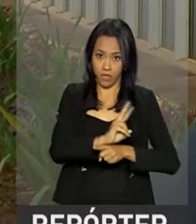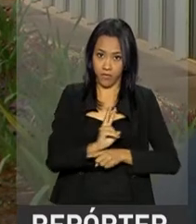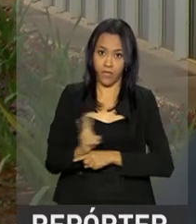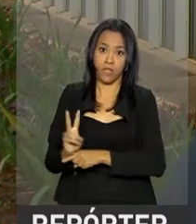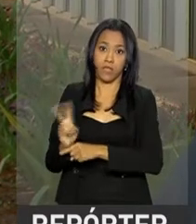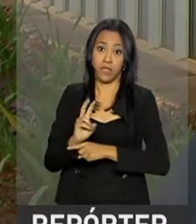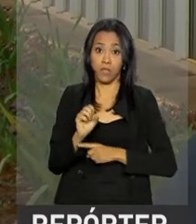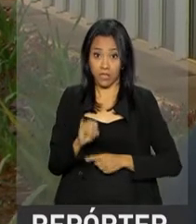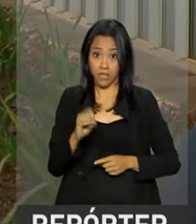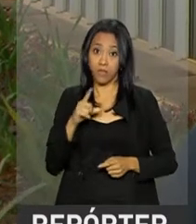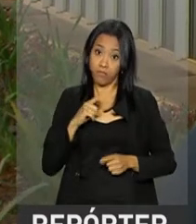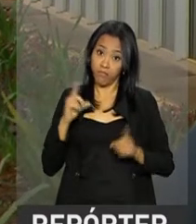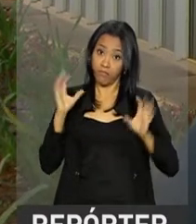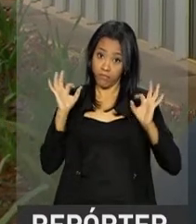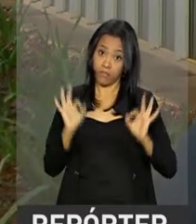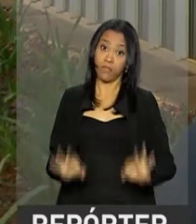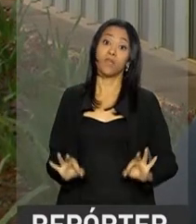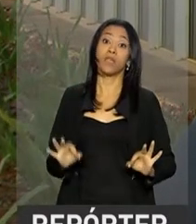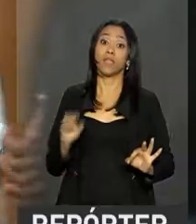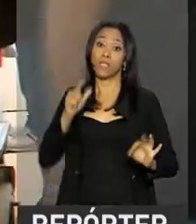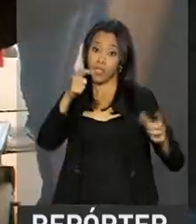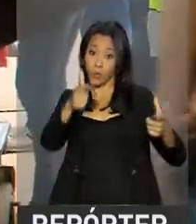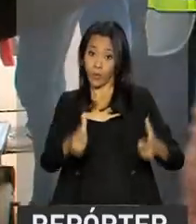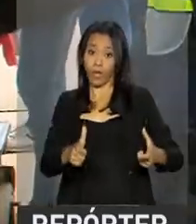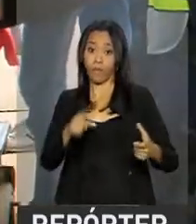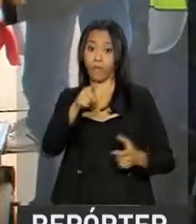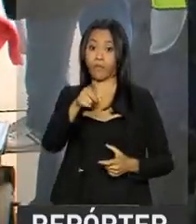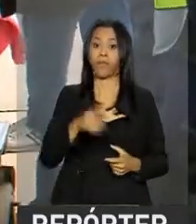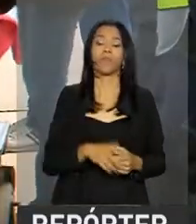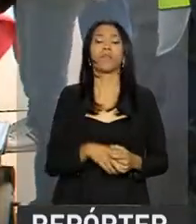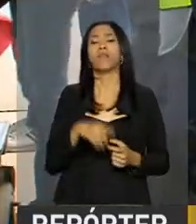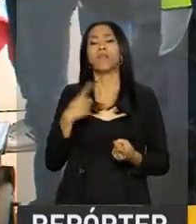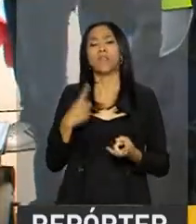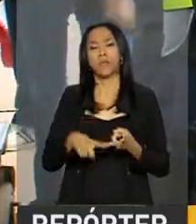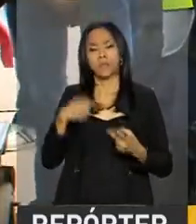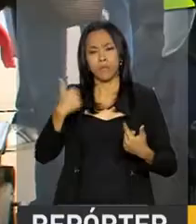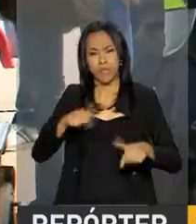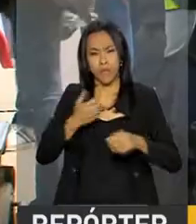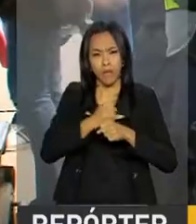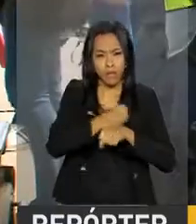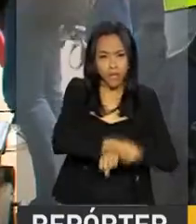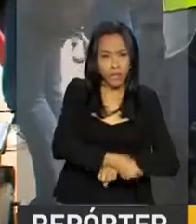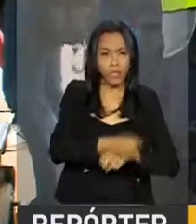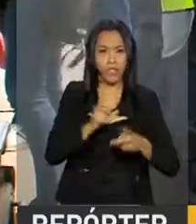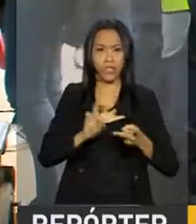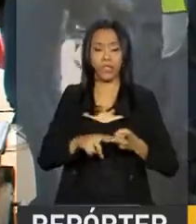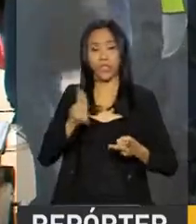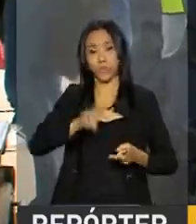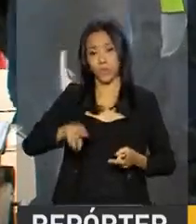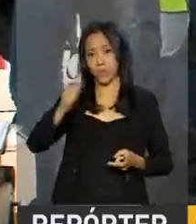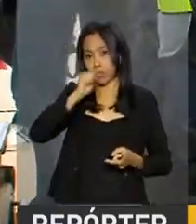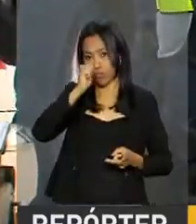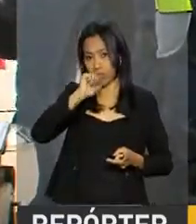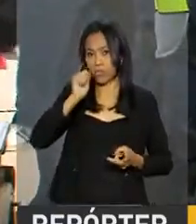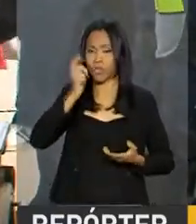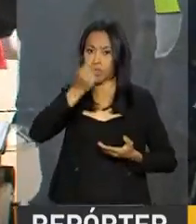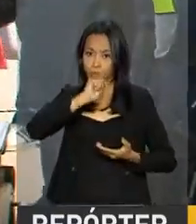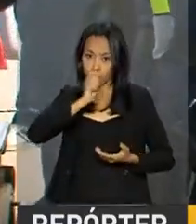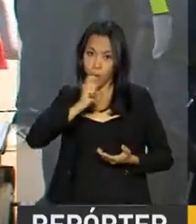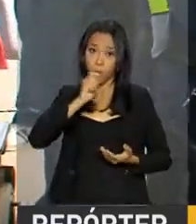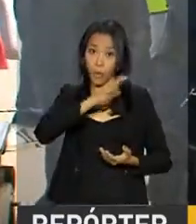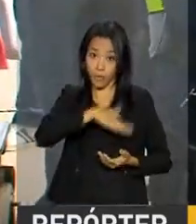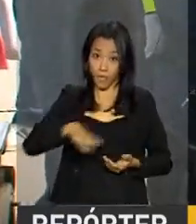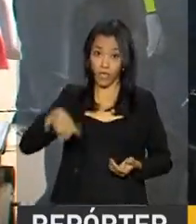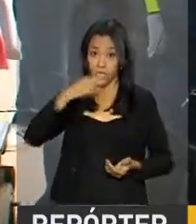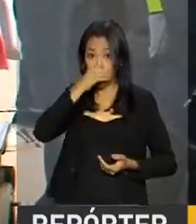de crianças e adolescentes ali naquele local oração sexual trabalho tinha o uso de álcool e drogas por crianças e adolescentes